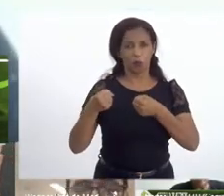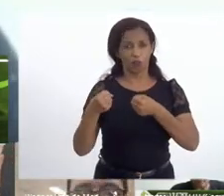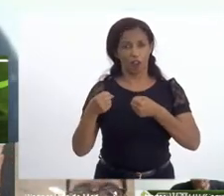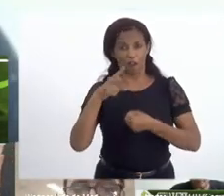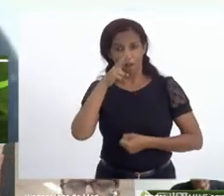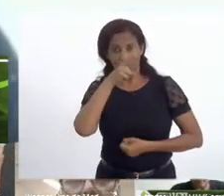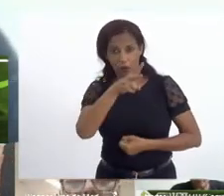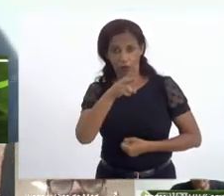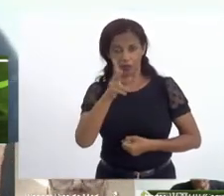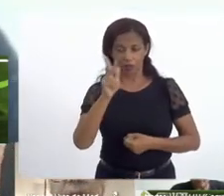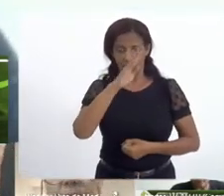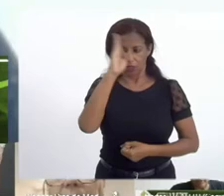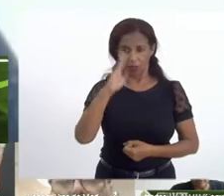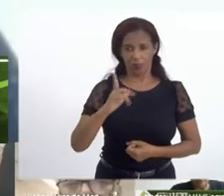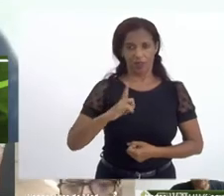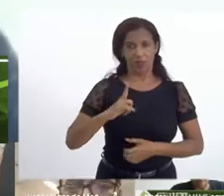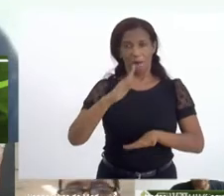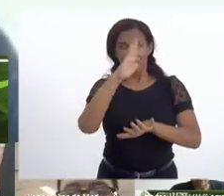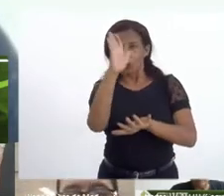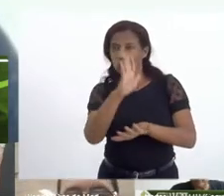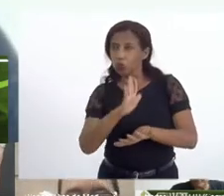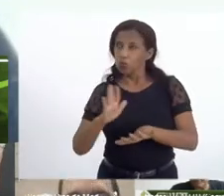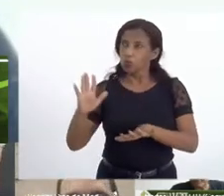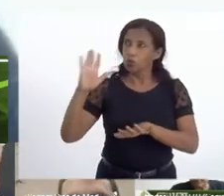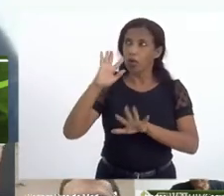Brasil tem, considerando o Brasil como um todo.